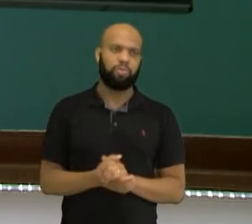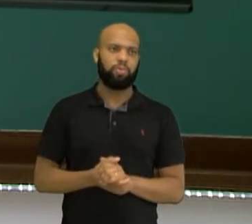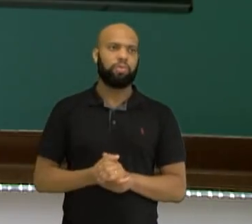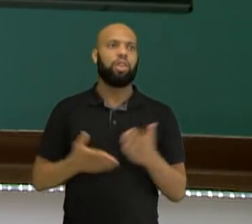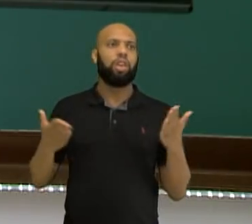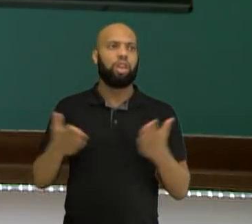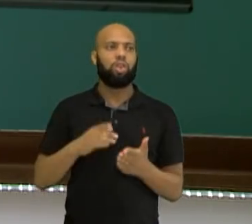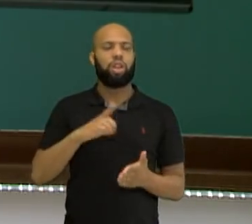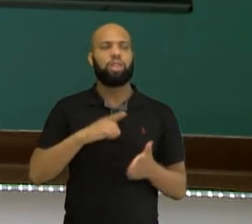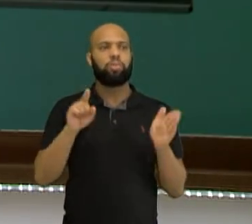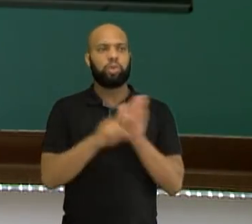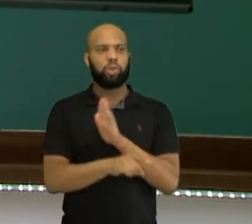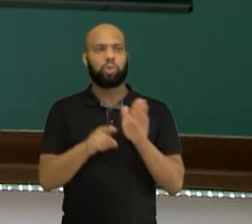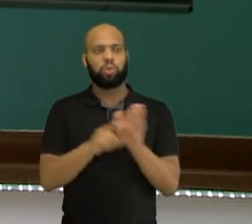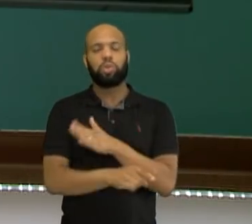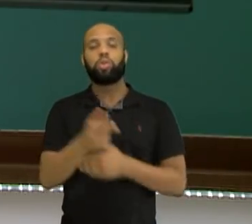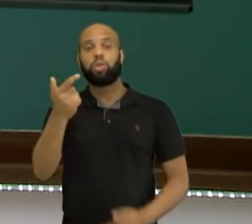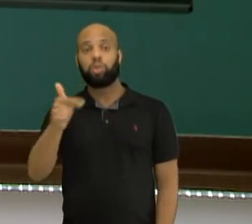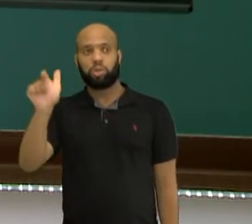Agora nós vamos para o próximo exercício.